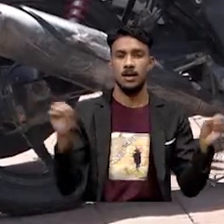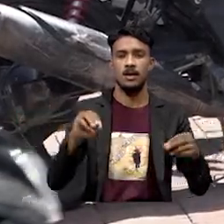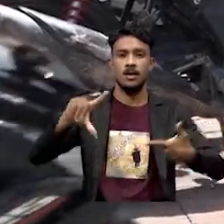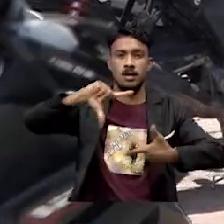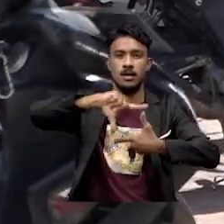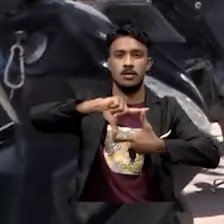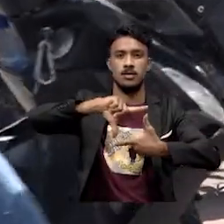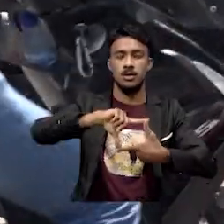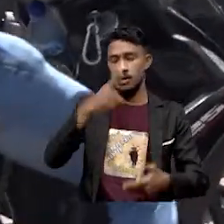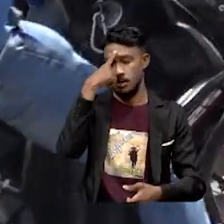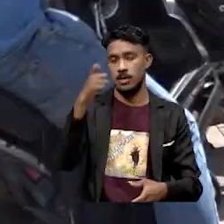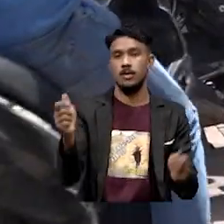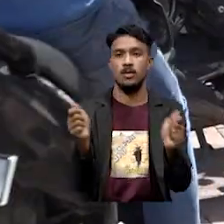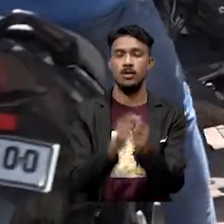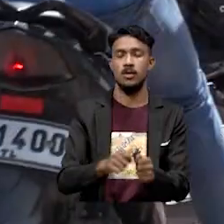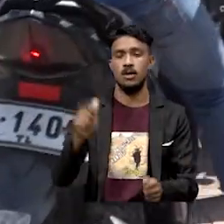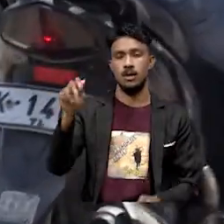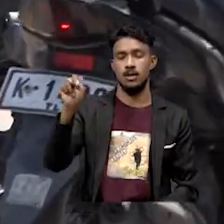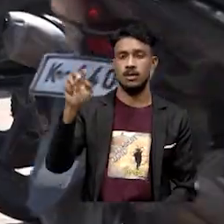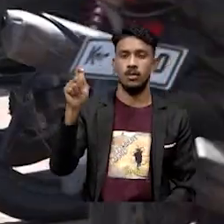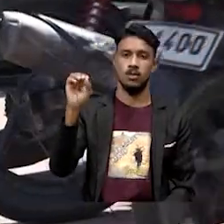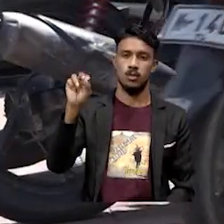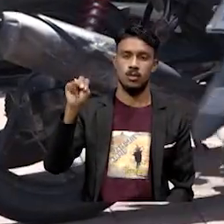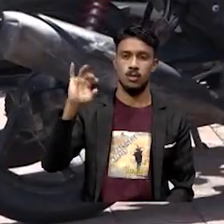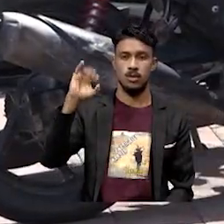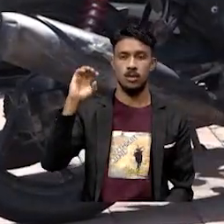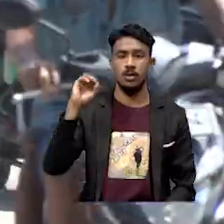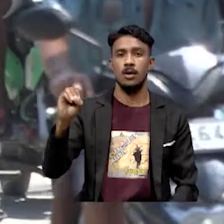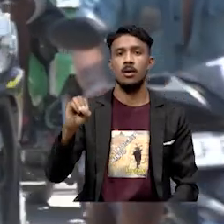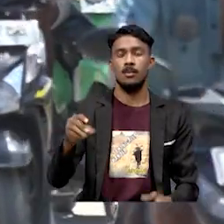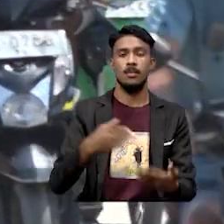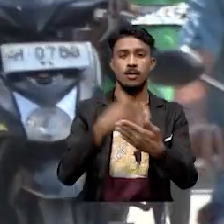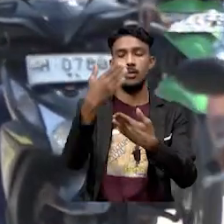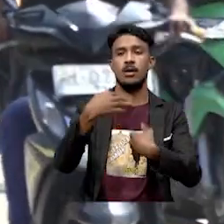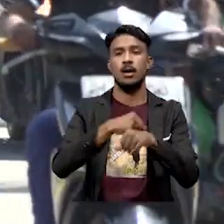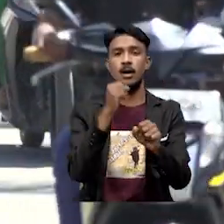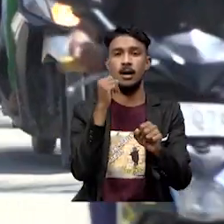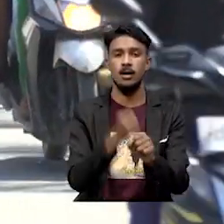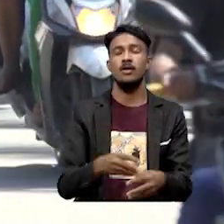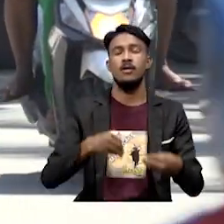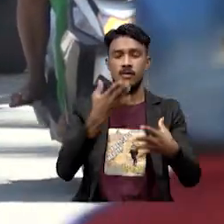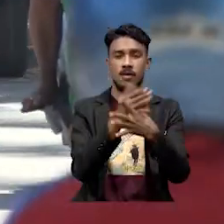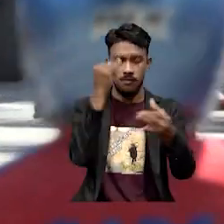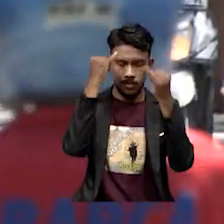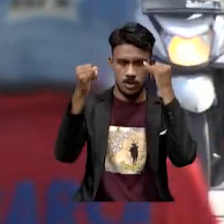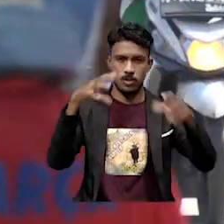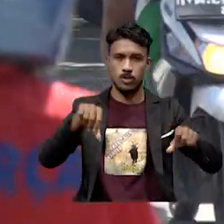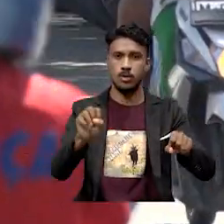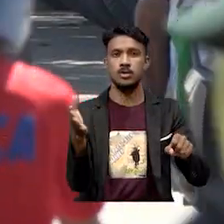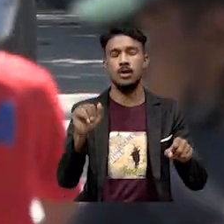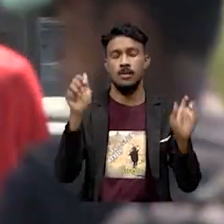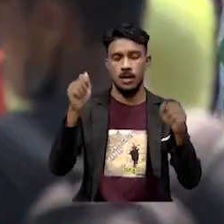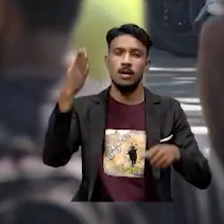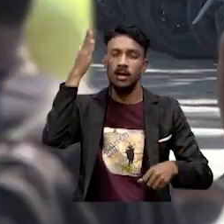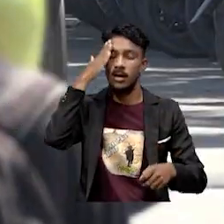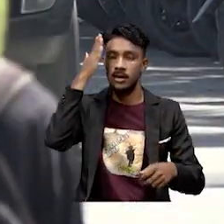Condução. Também, Antônio da Costa promete, ba o encerralo socialização ba motorista Sira, atonune bele e a conhecimento